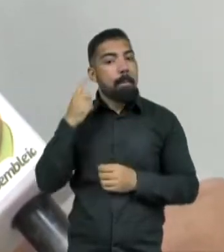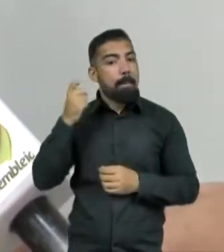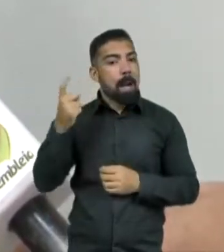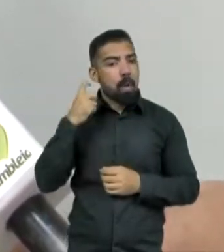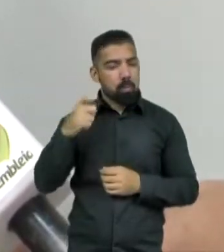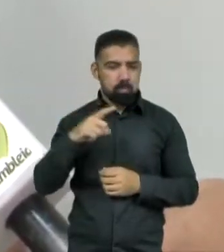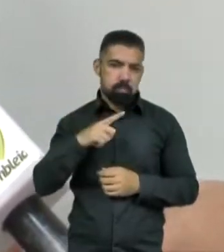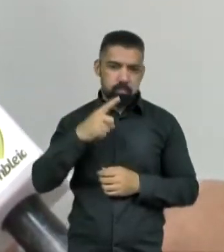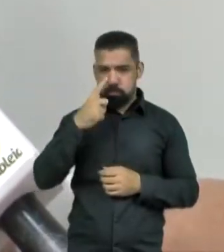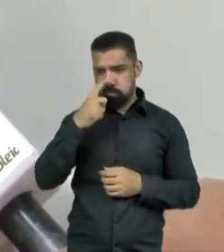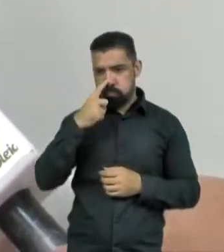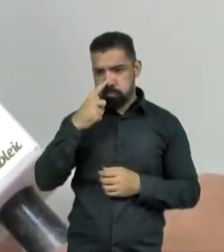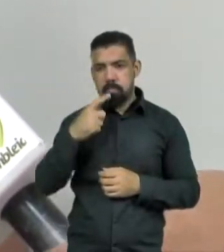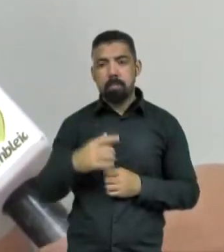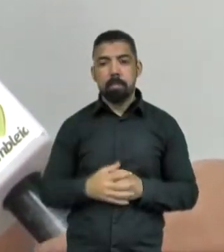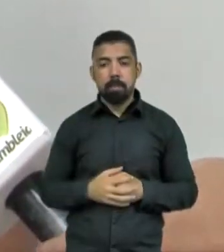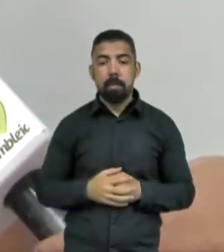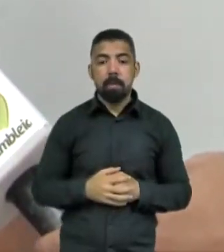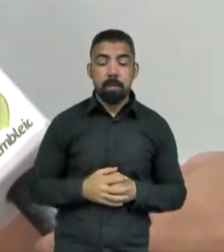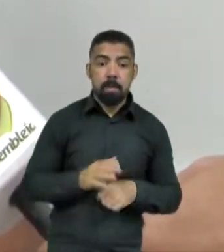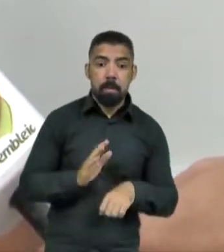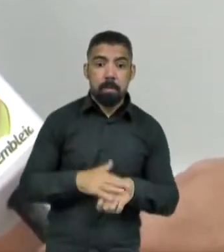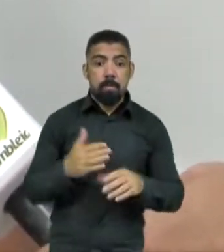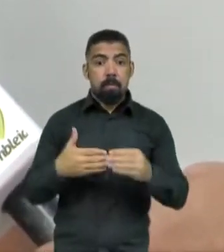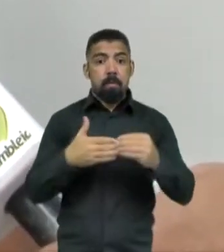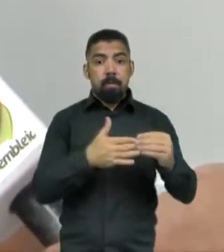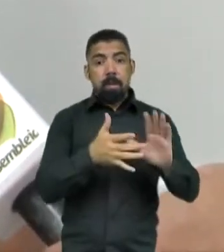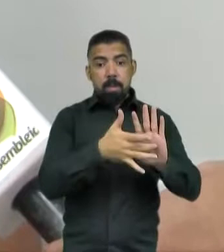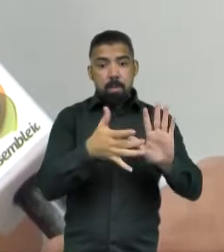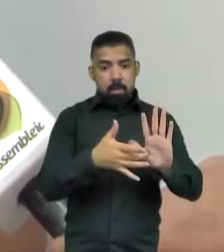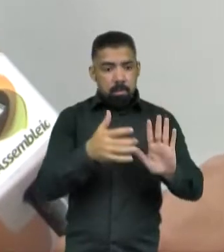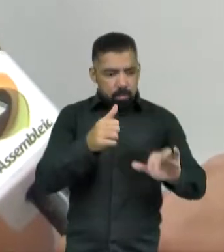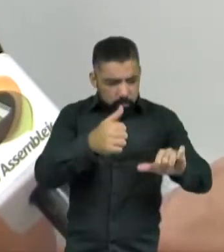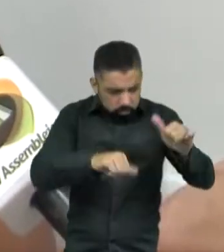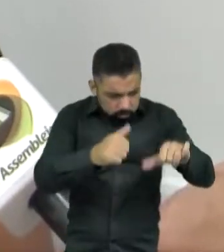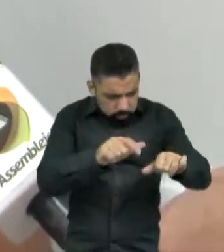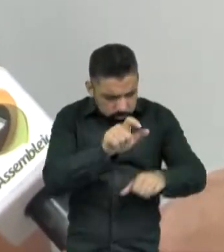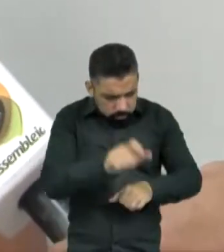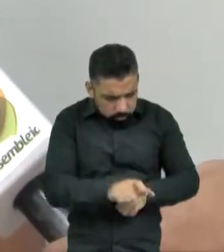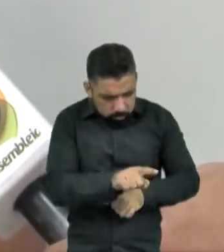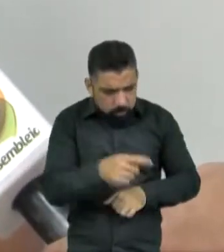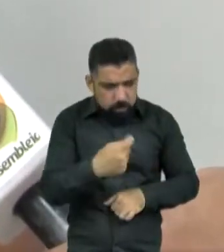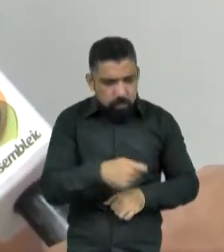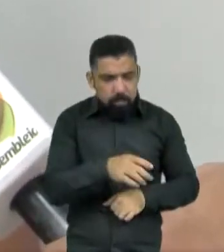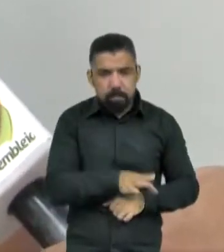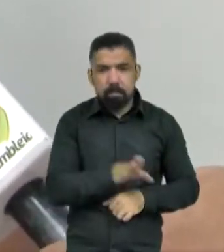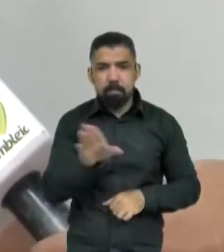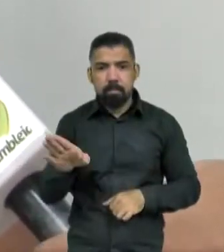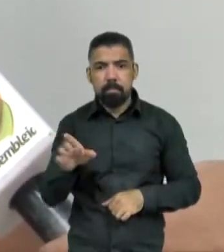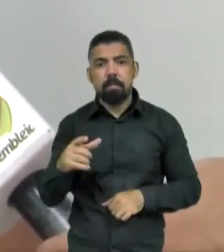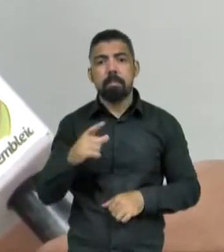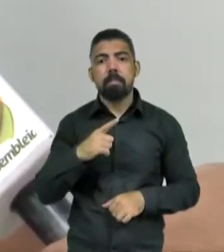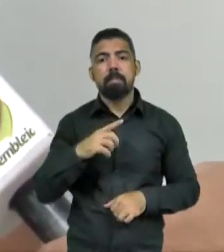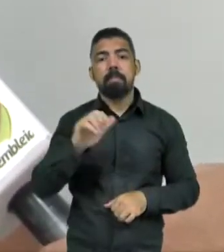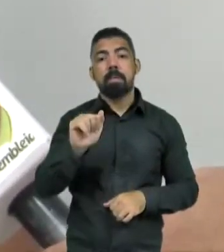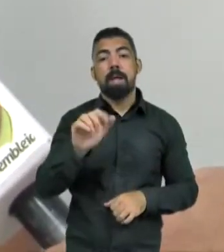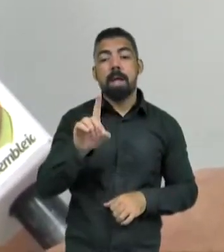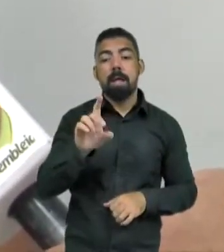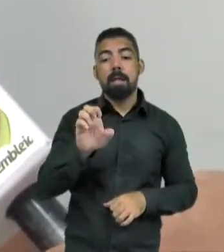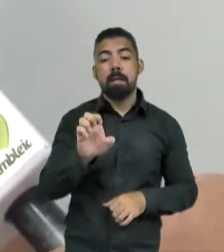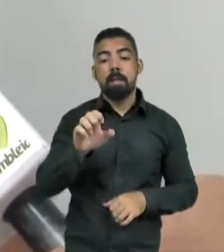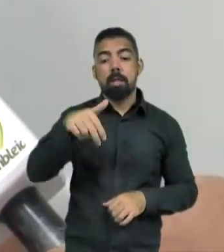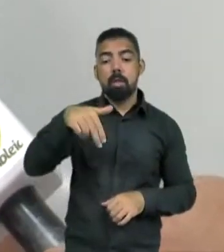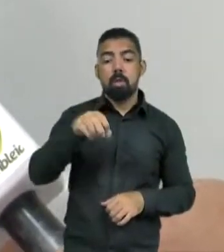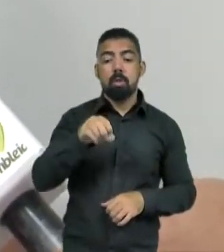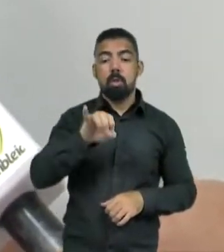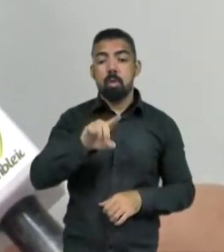médica que na qual um dia avaliou ela, e ela disse que a minha filha teria suspeita de adenoide, mas quem só poderia